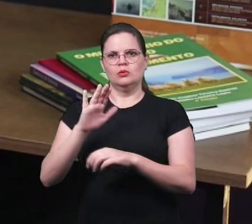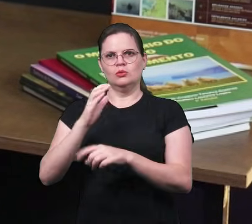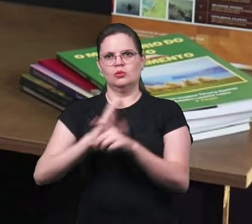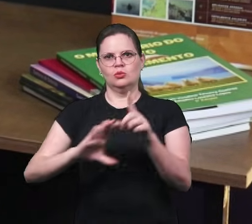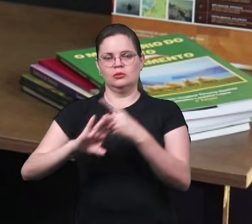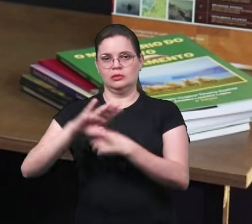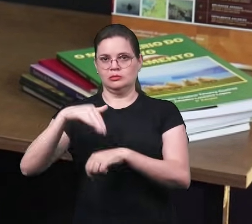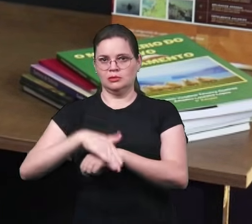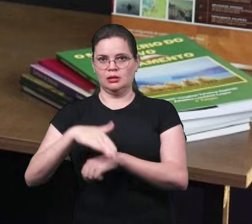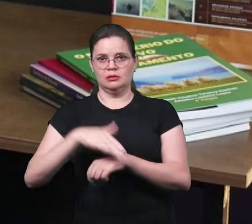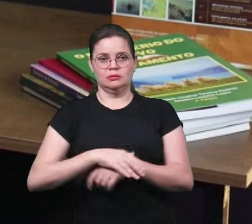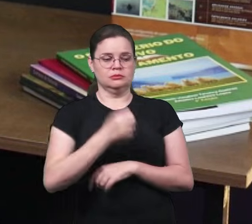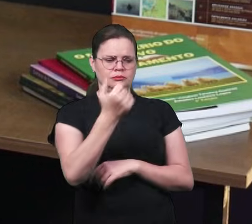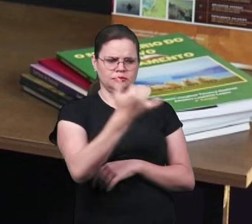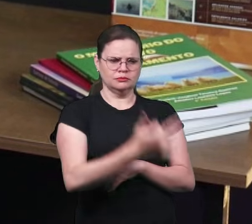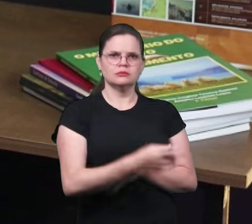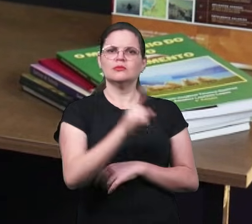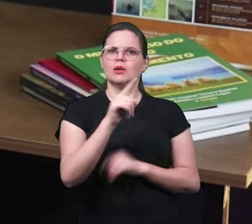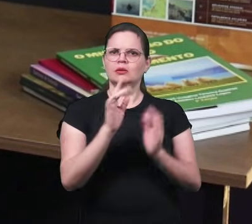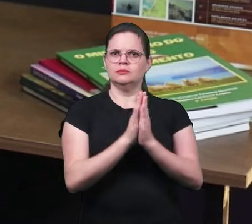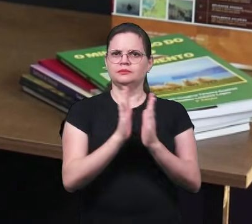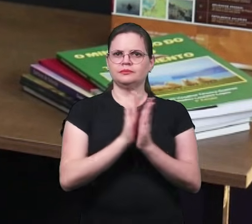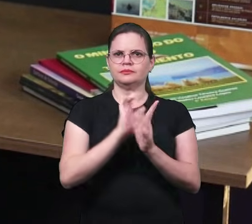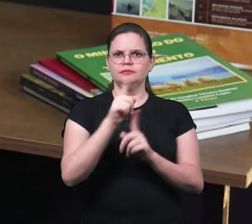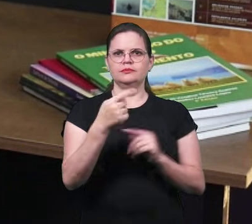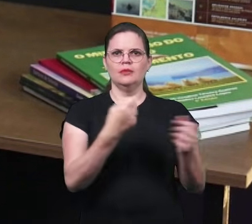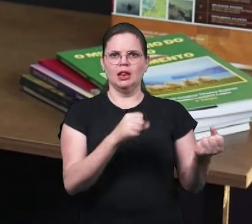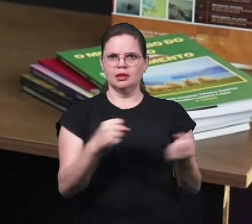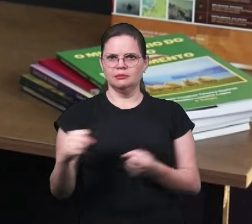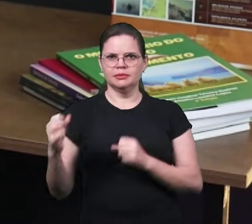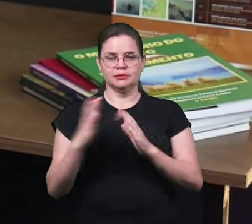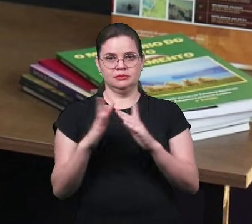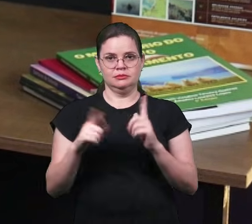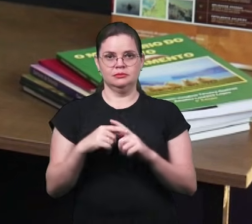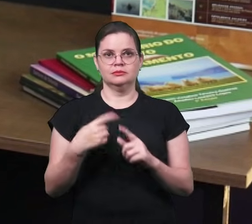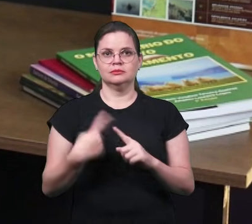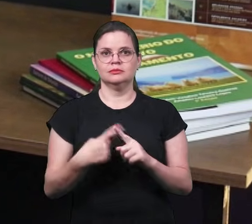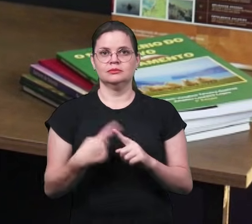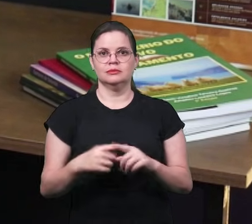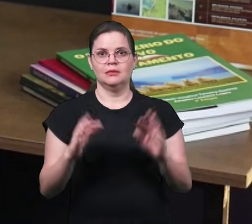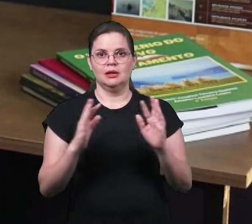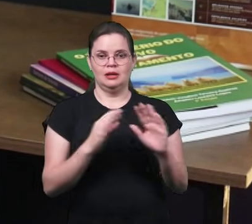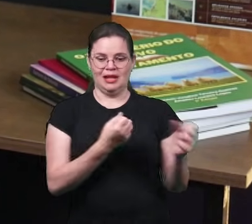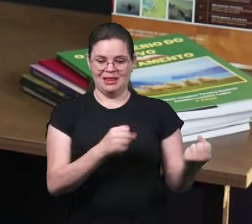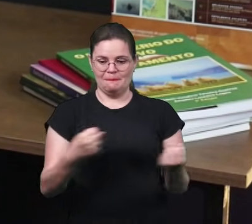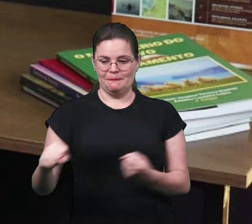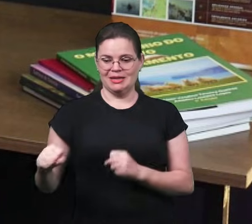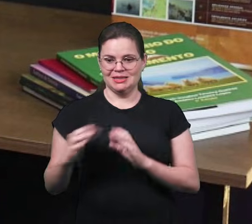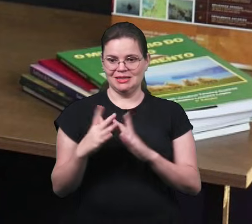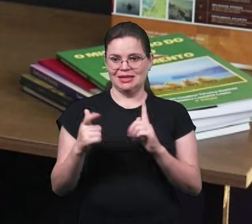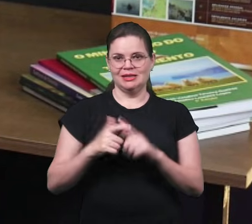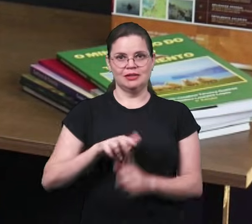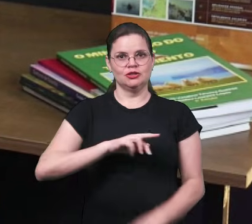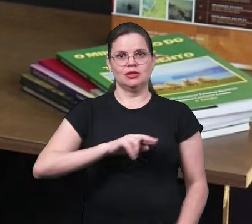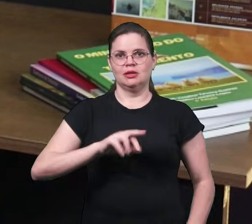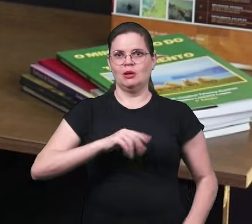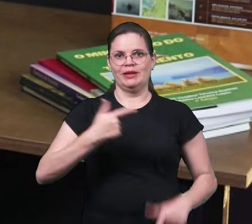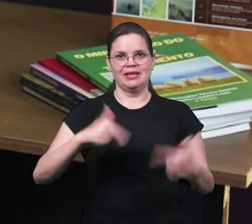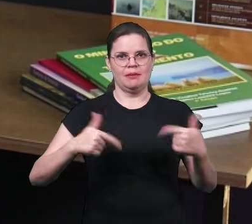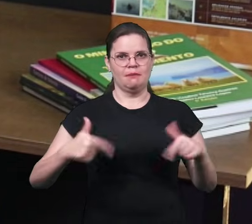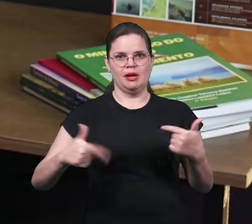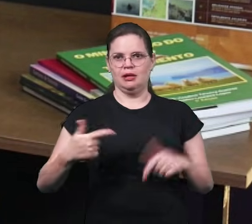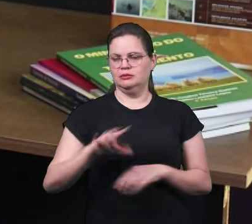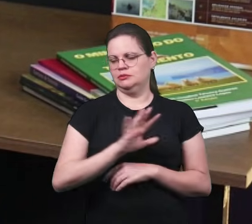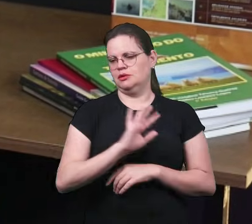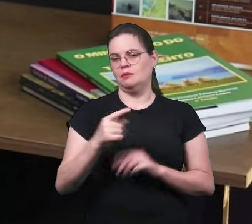Senhor, faz a limpeza da igreja, porque a limpeza da igreja para nós não é um ofício,